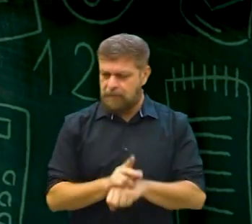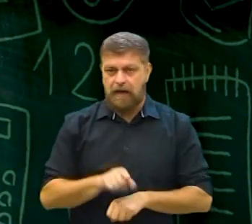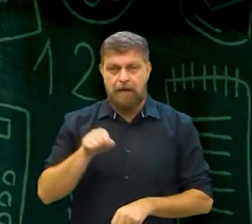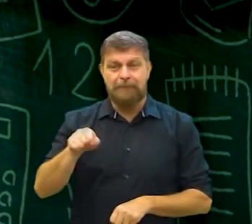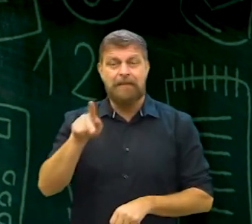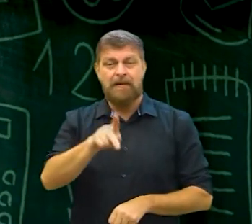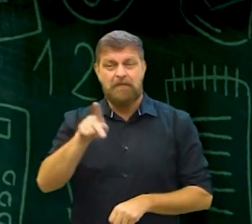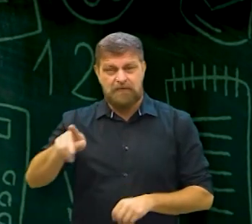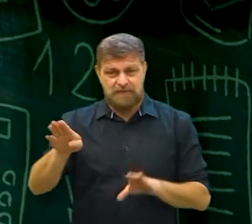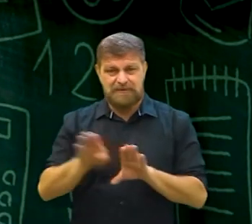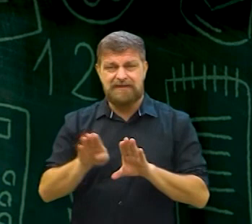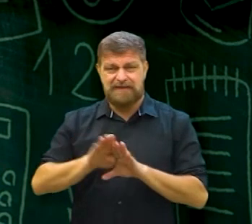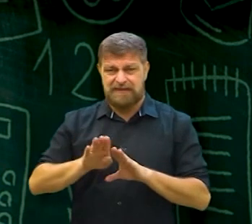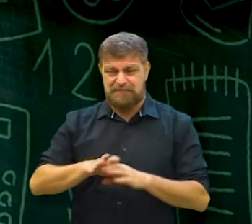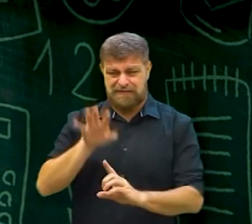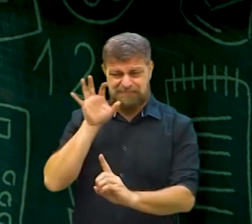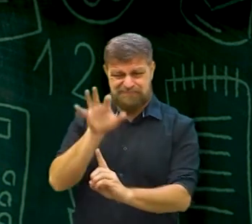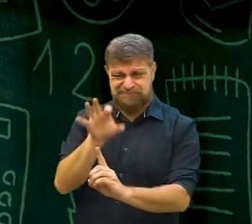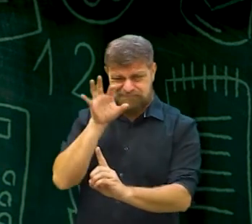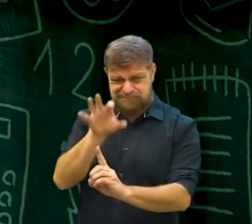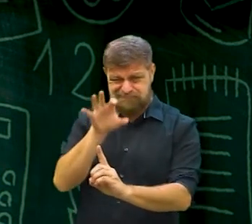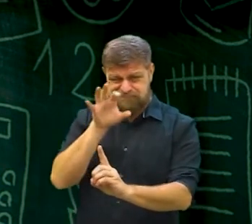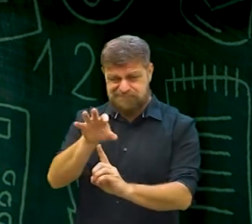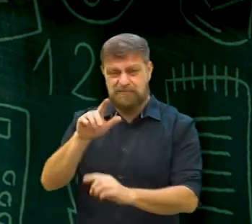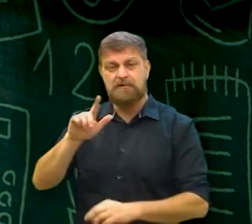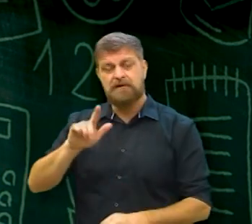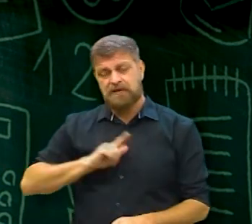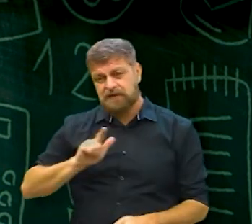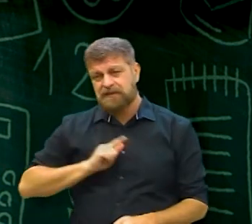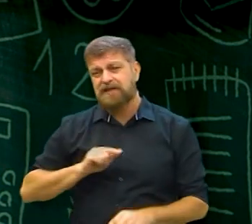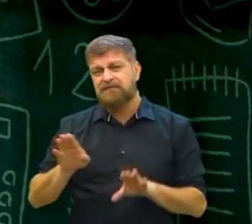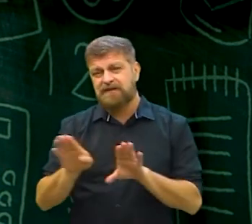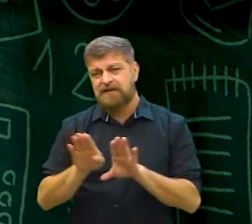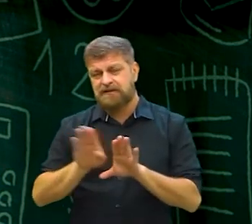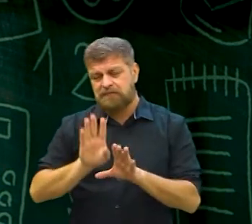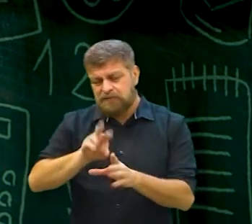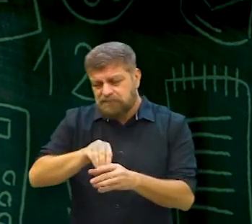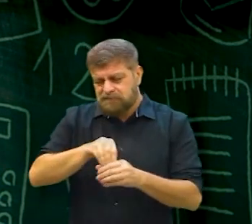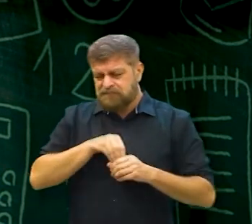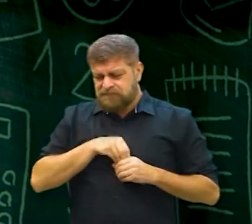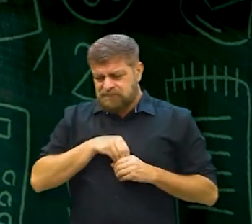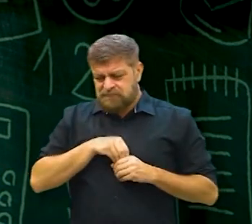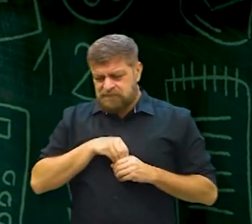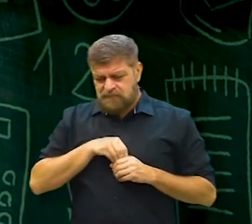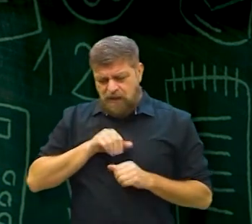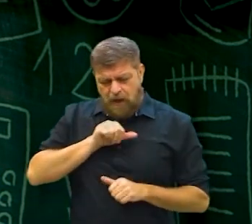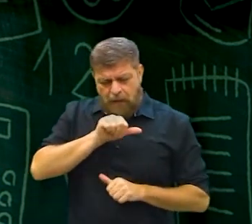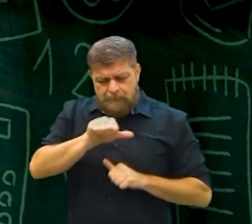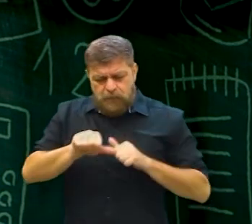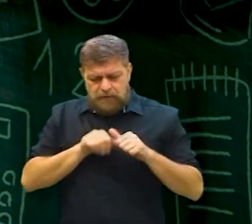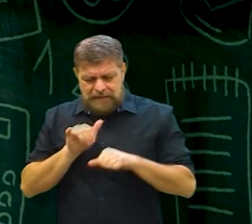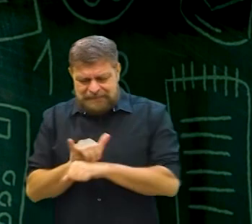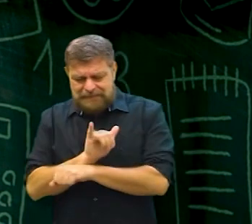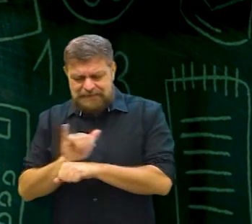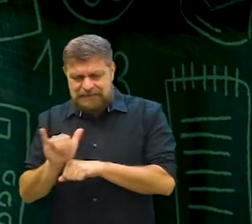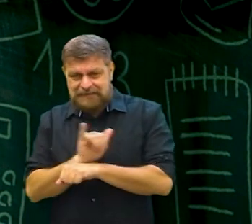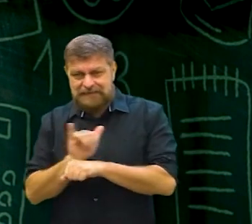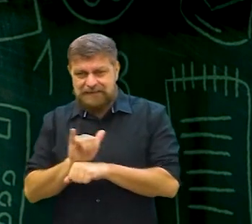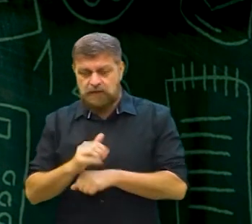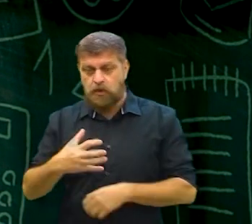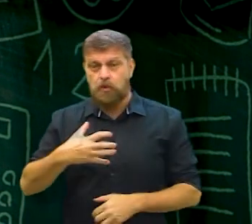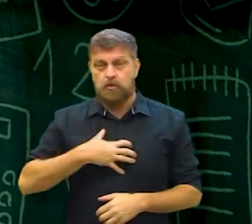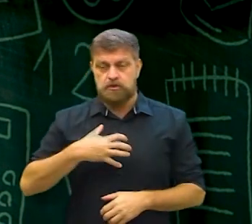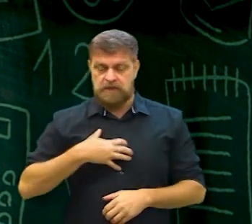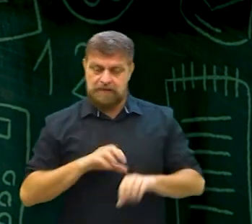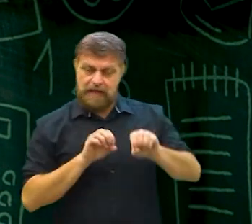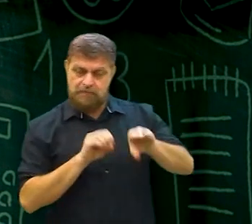também foram impactados. Eles também tiveram um processo em, de repente, mudar completamente